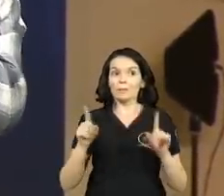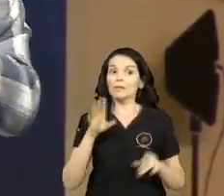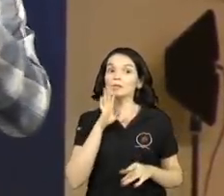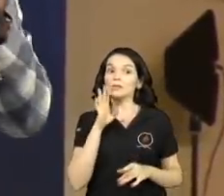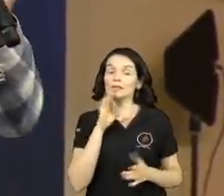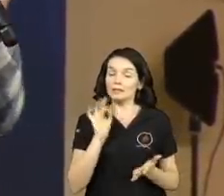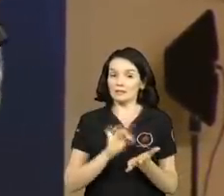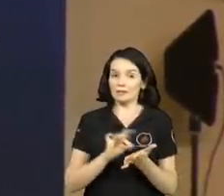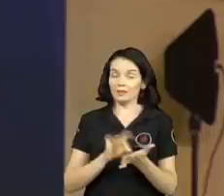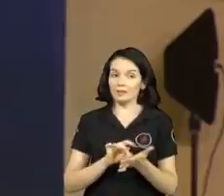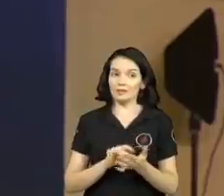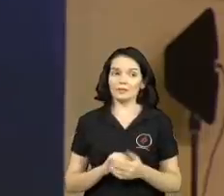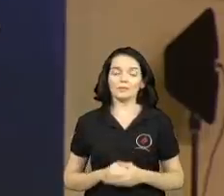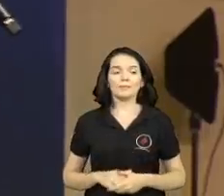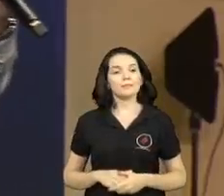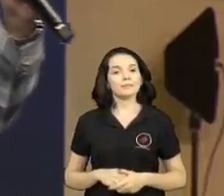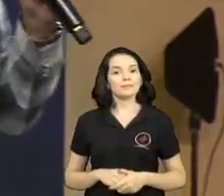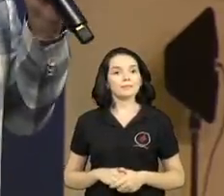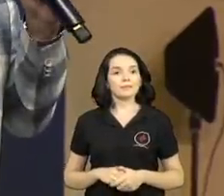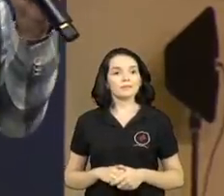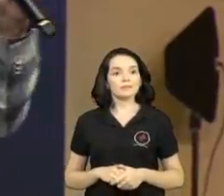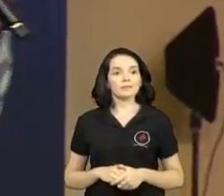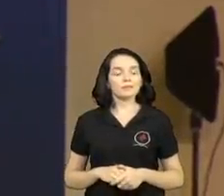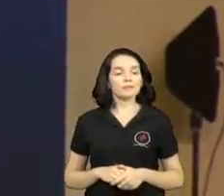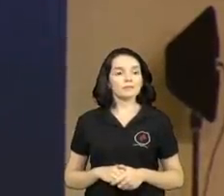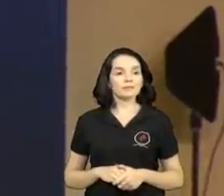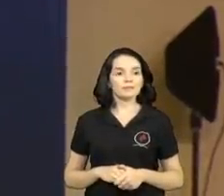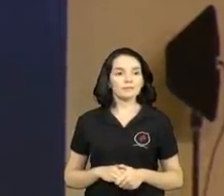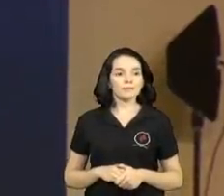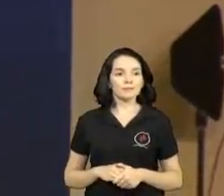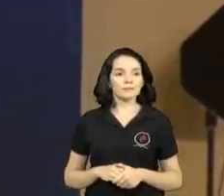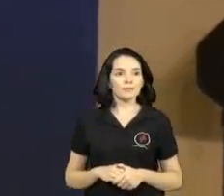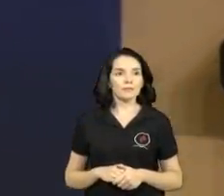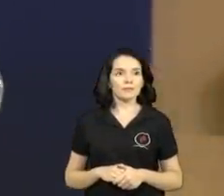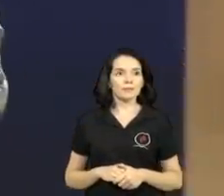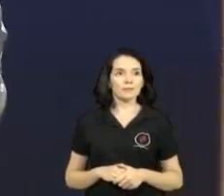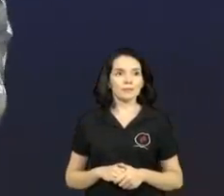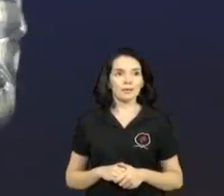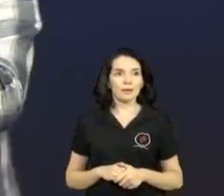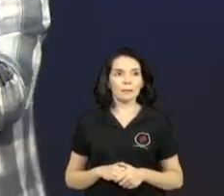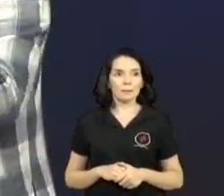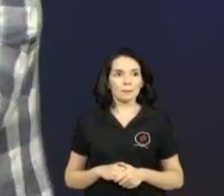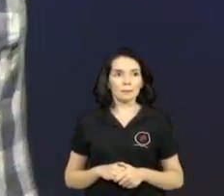Não tente botar bode expiatório porque você se afastou de Deus.